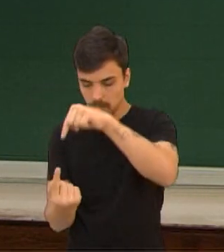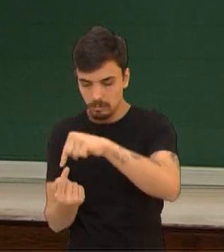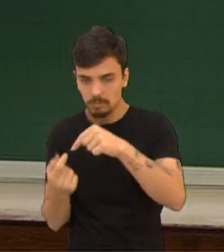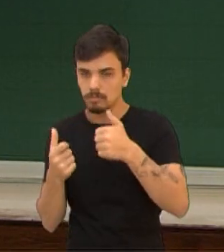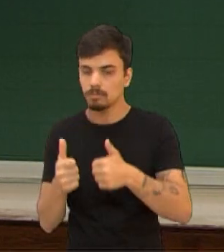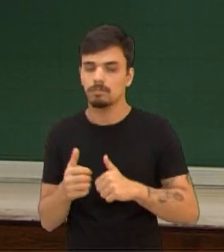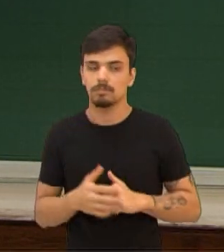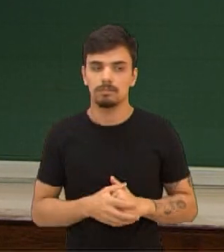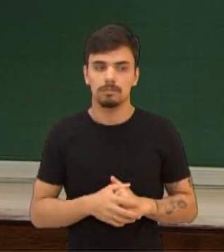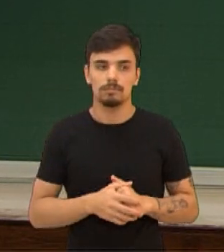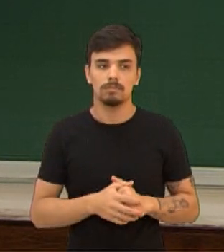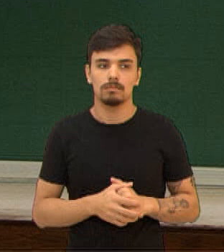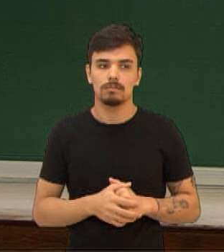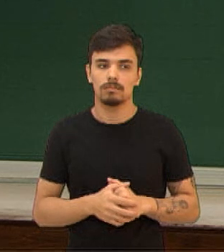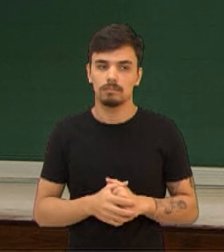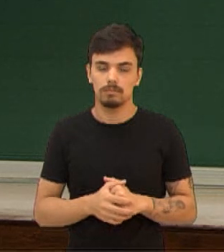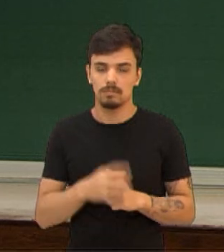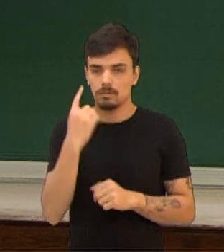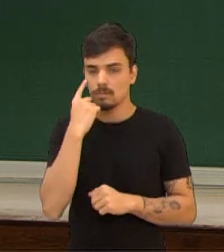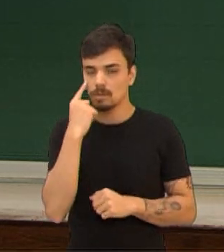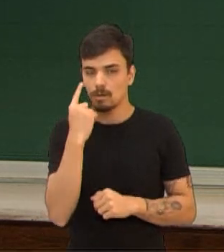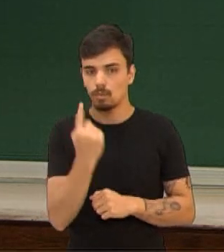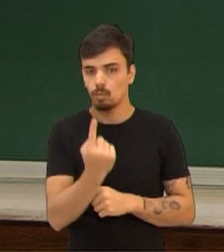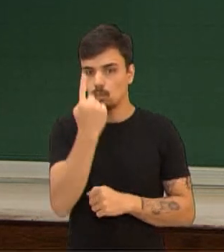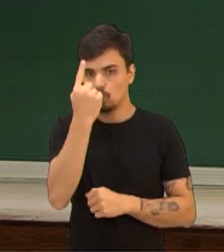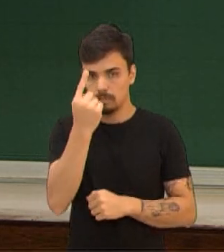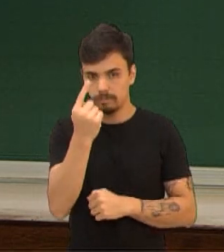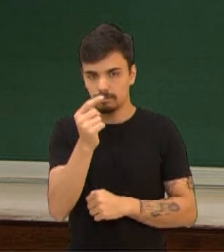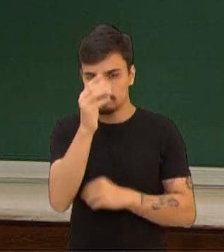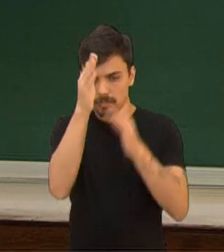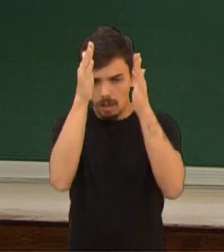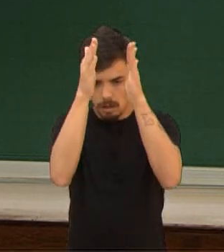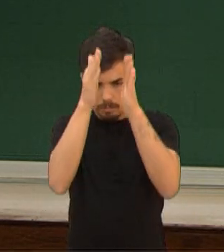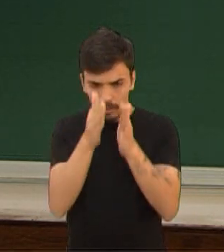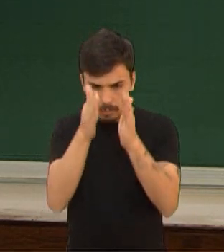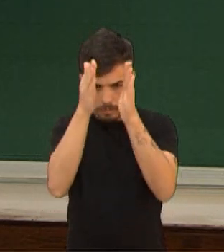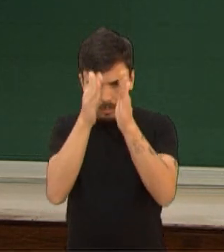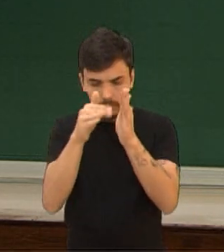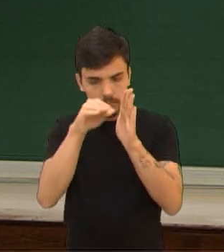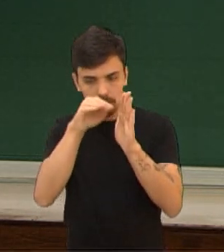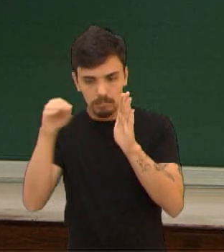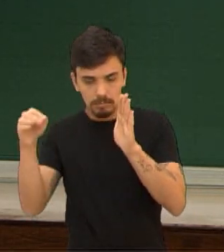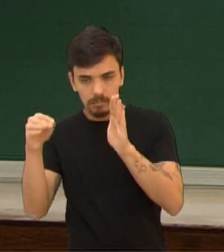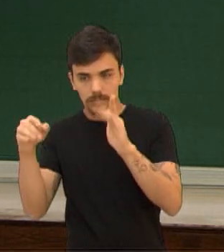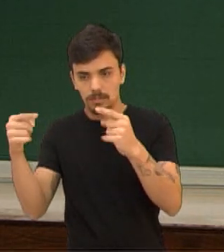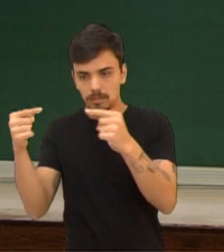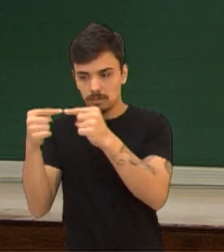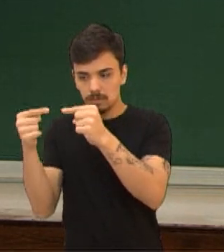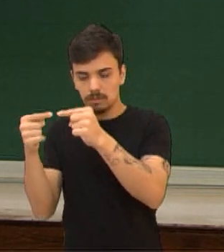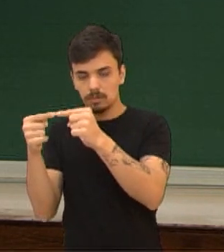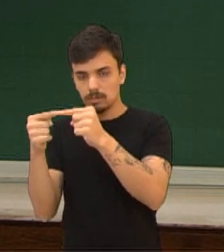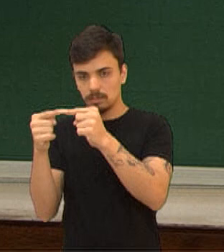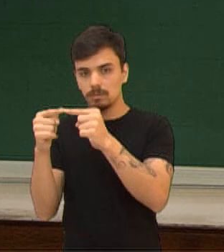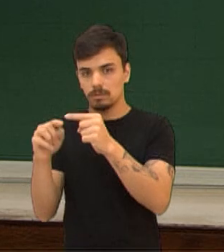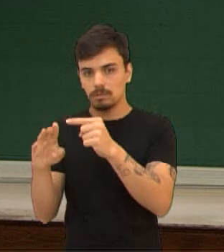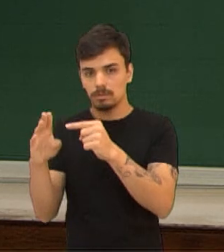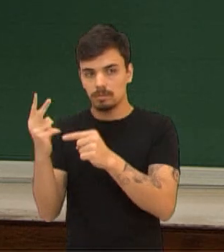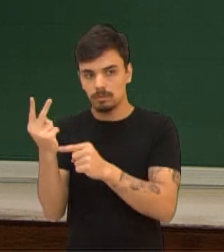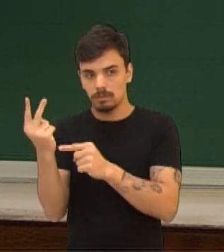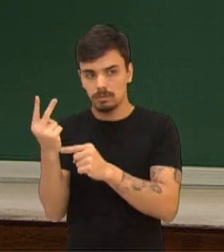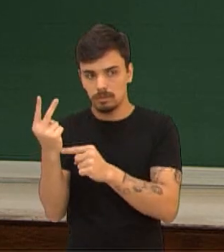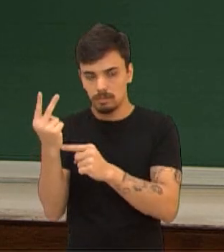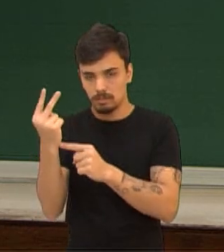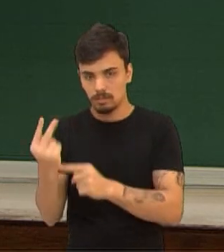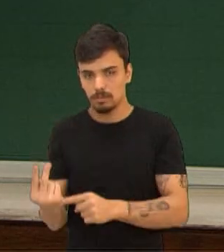aqui o capacitor 1, essas duas barrinhas aqui paralelas, C1, ligado com o capacitor